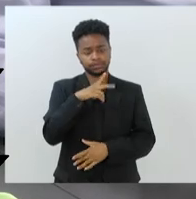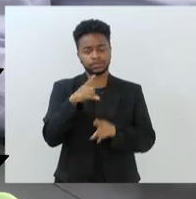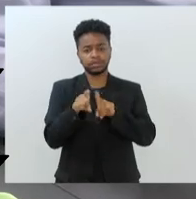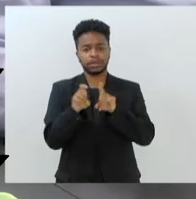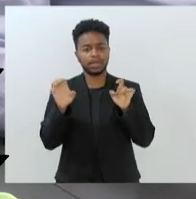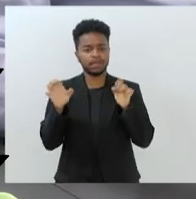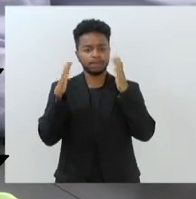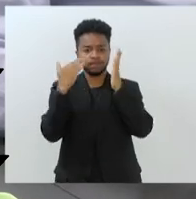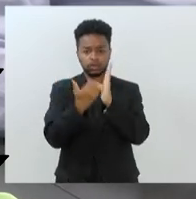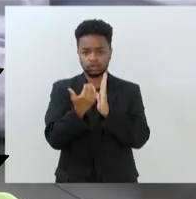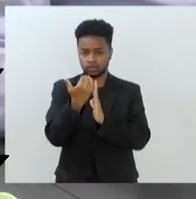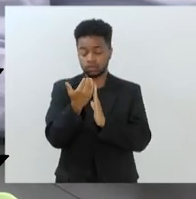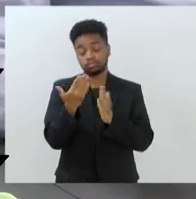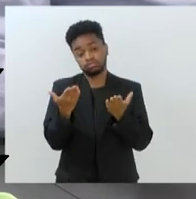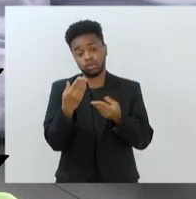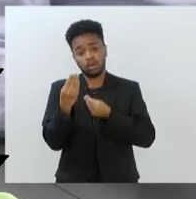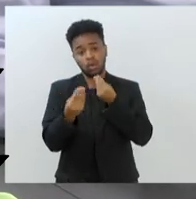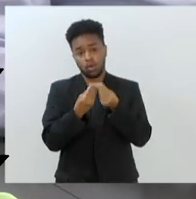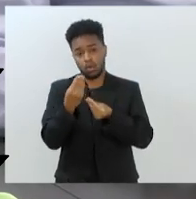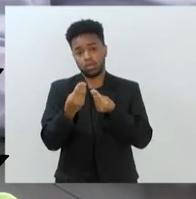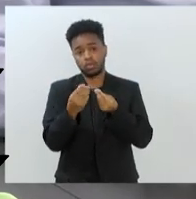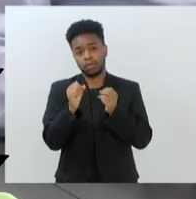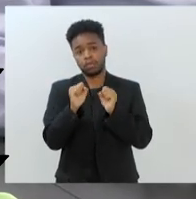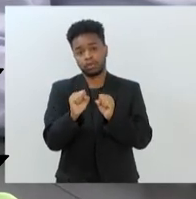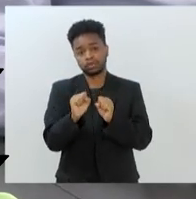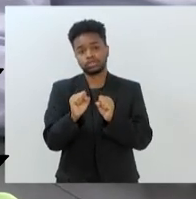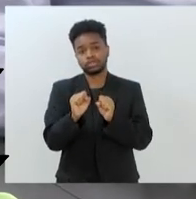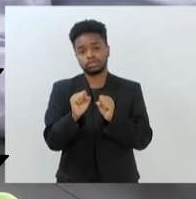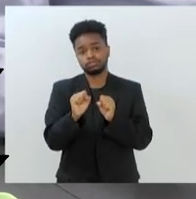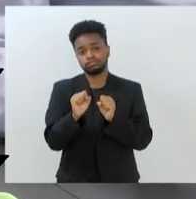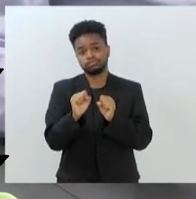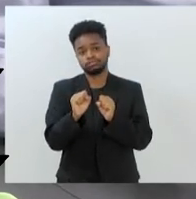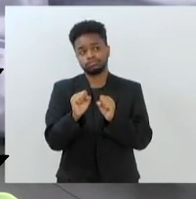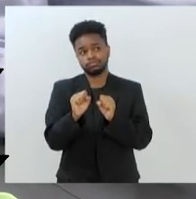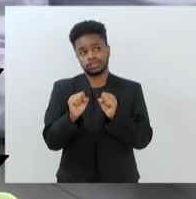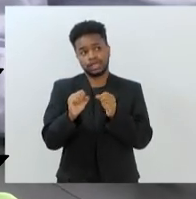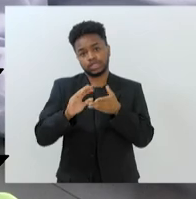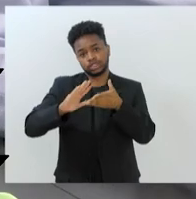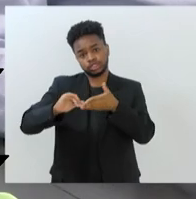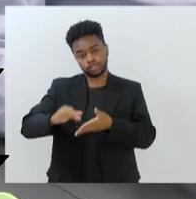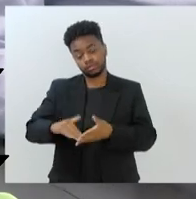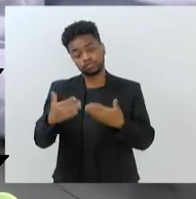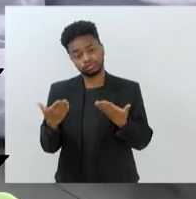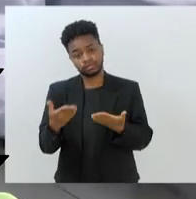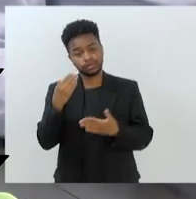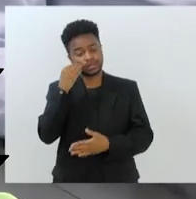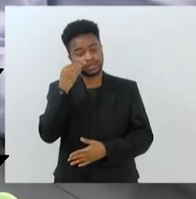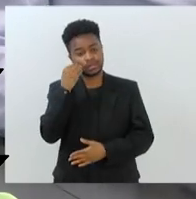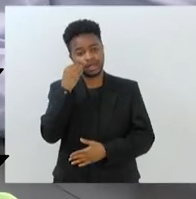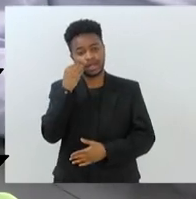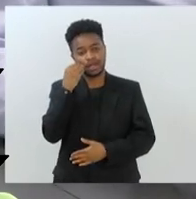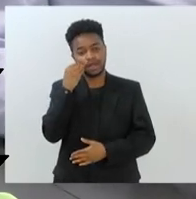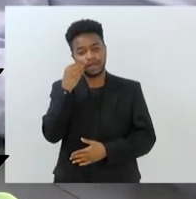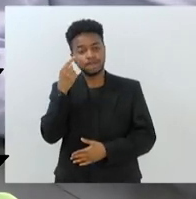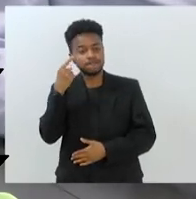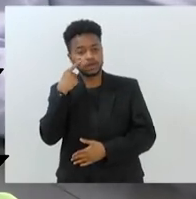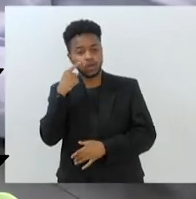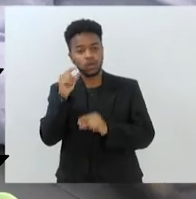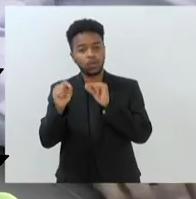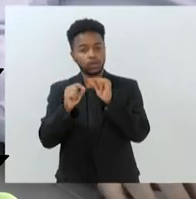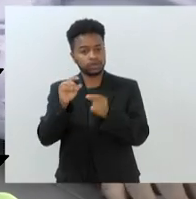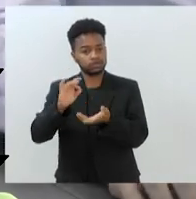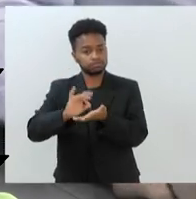eventos, o quanto isso pode inibir? Então, afastar. Eu acho que aí é uma questão de acertar a mão. Ver uma coisa que